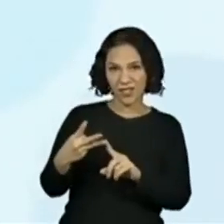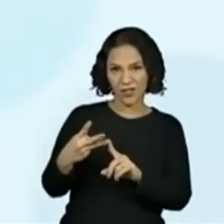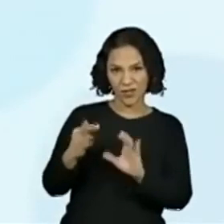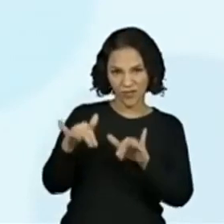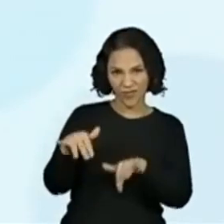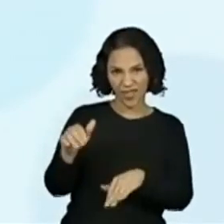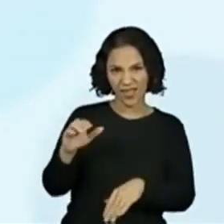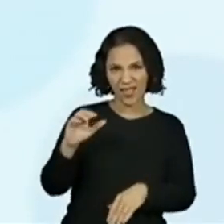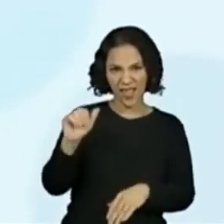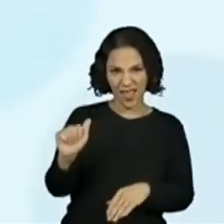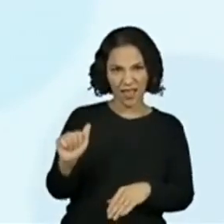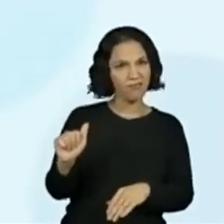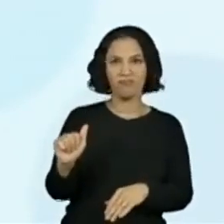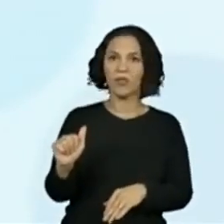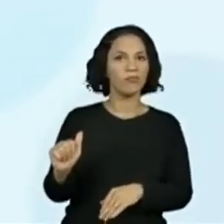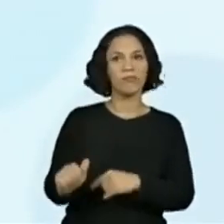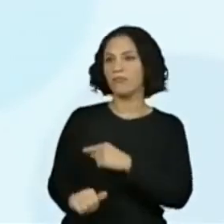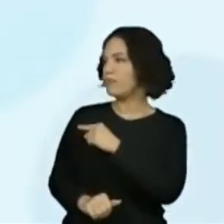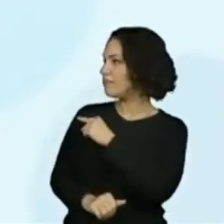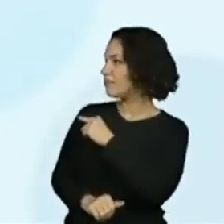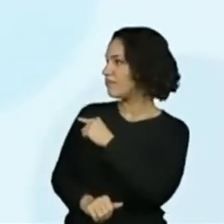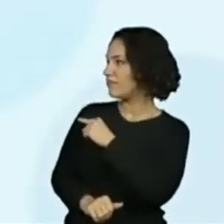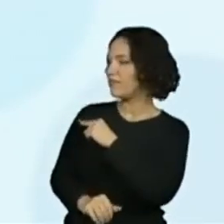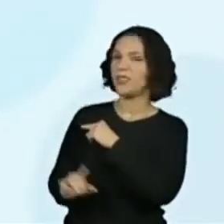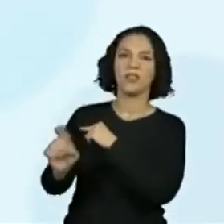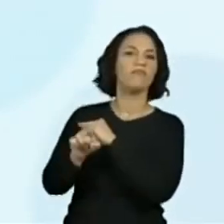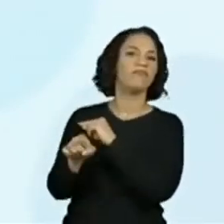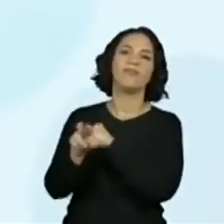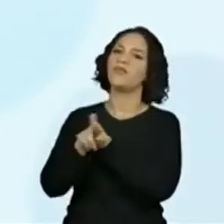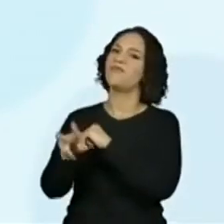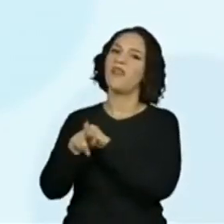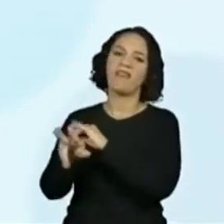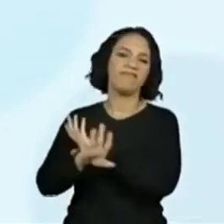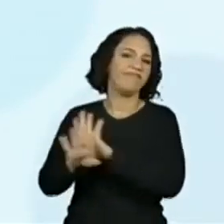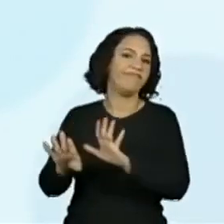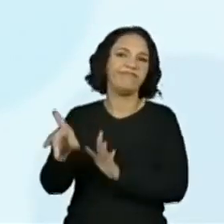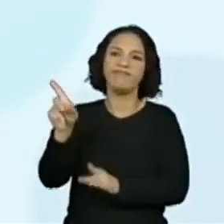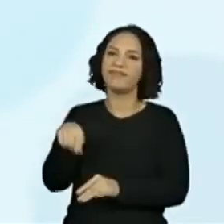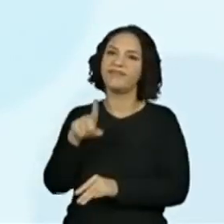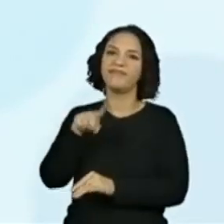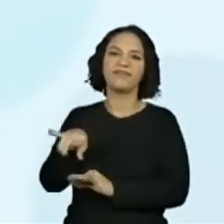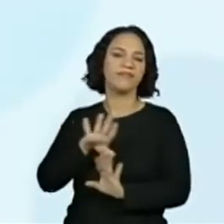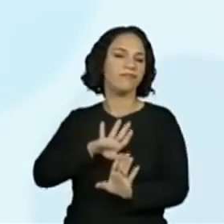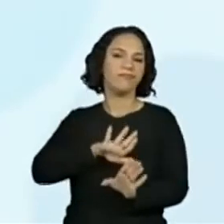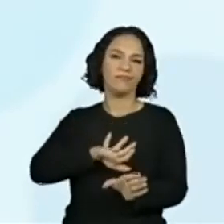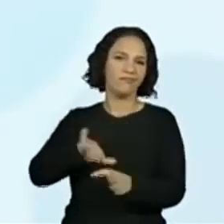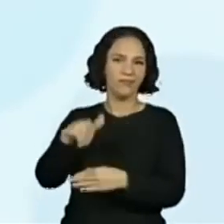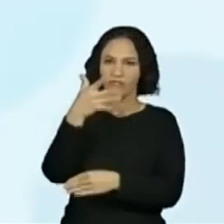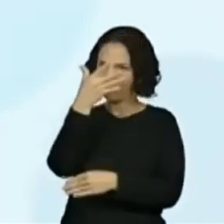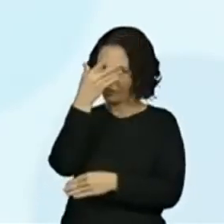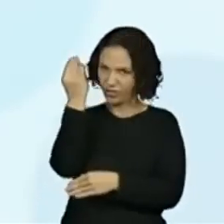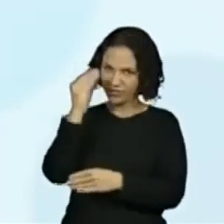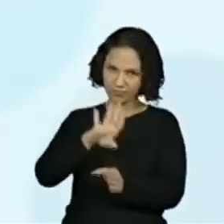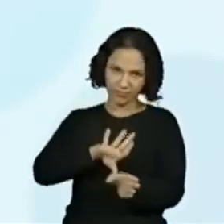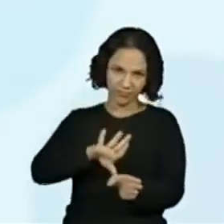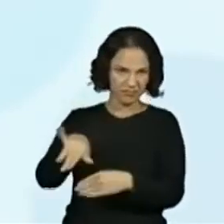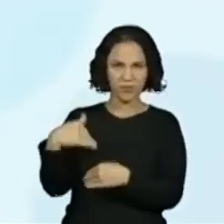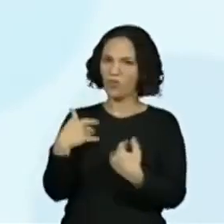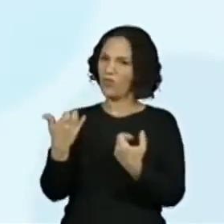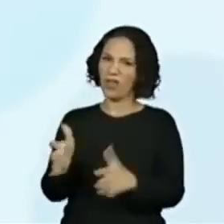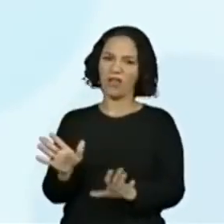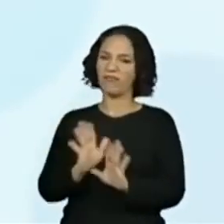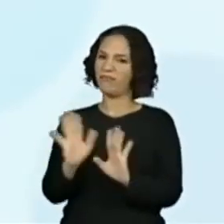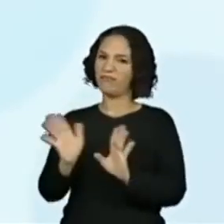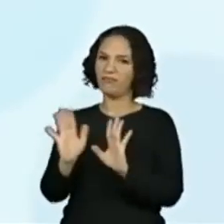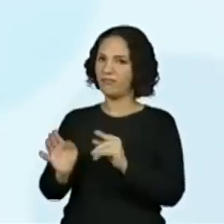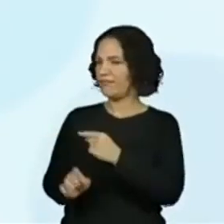A? Não termina com letra A, então não pode. Termina com a letra O? Então, essa não é. Então, essa eu posso falar que eu não quero?